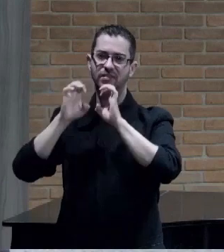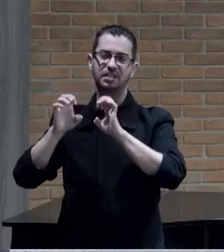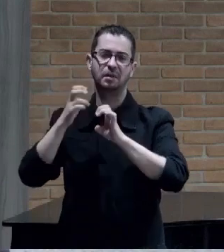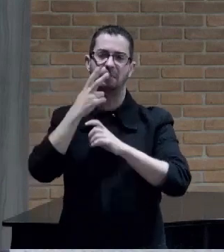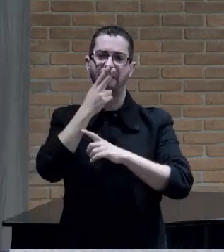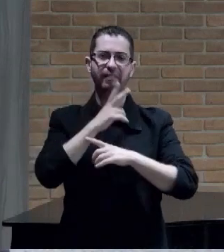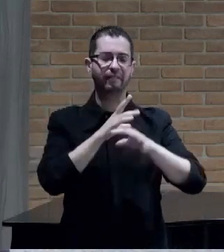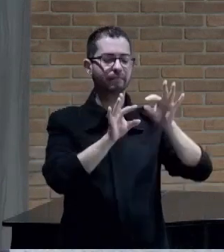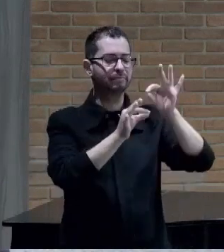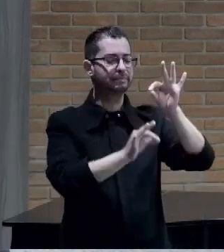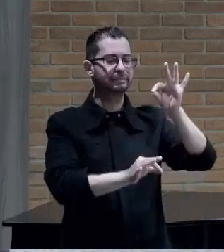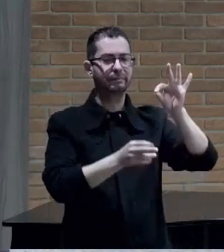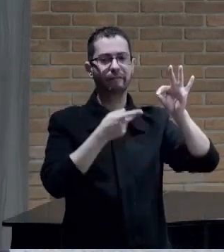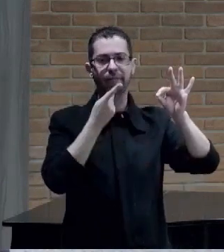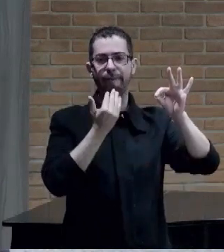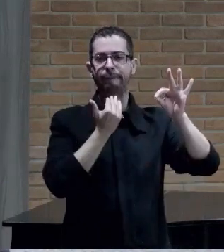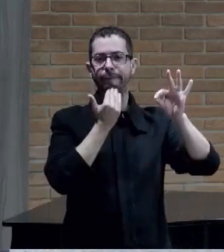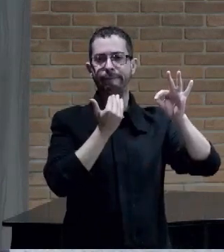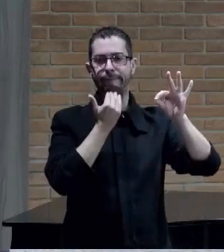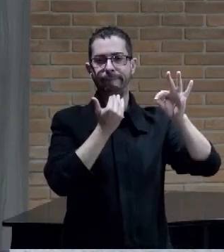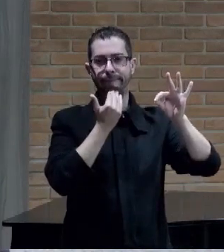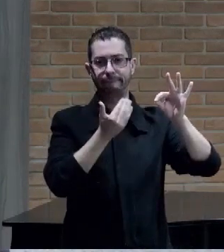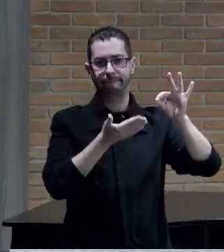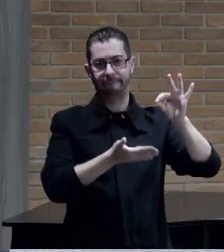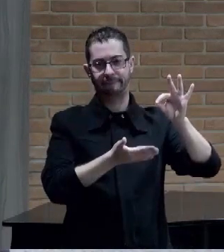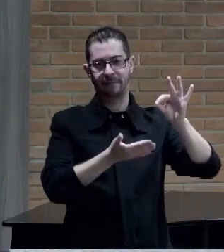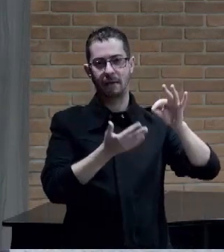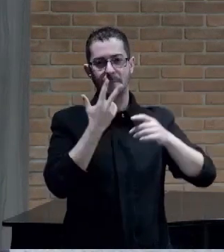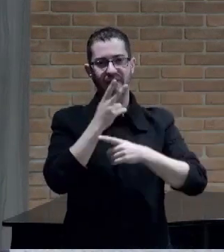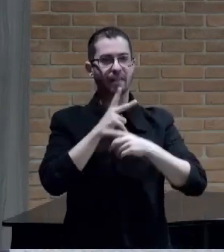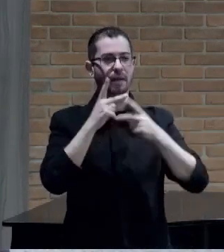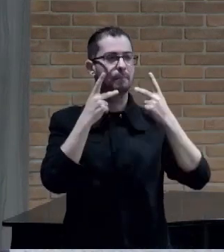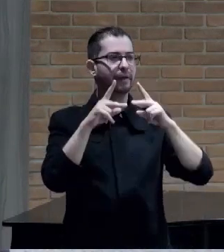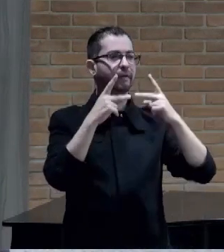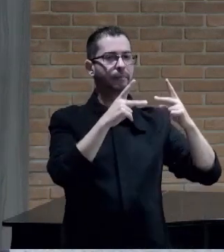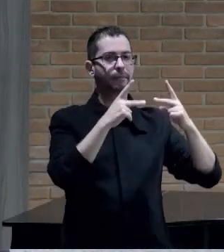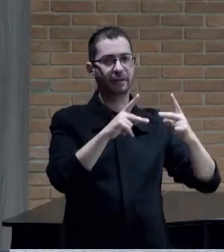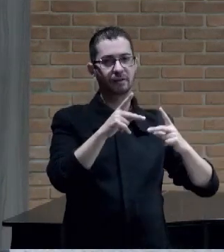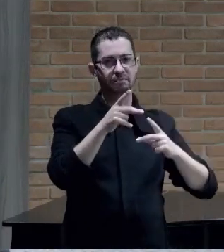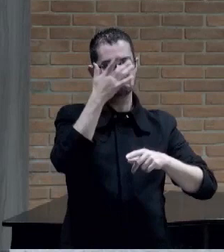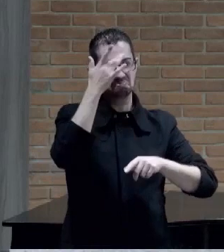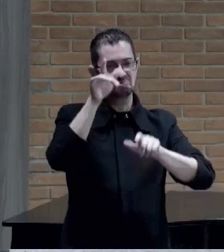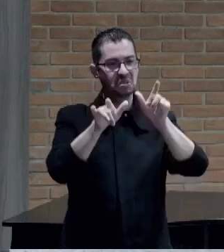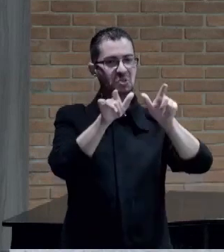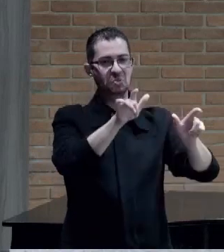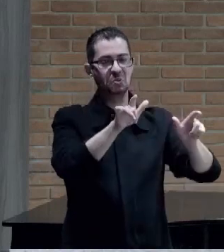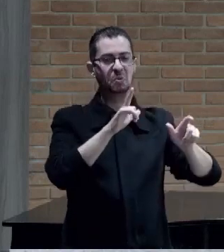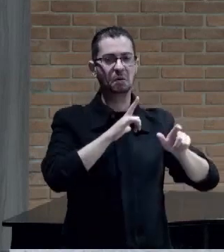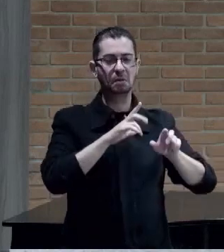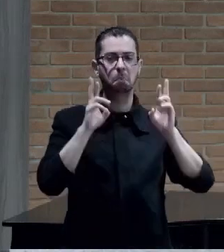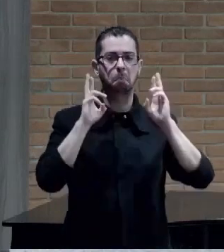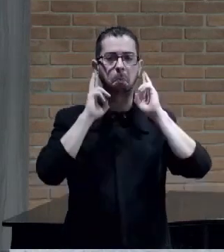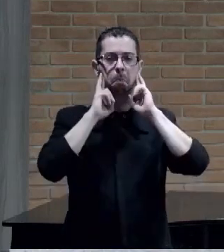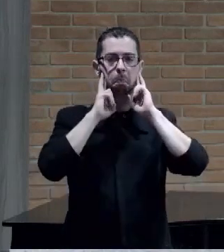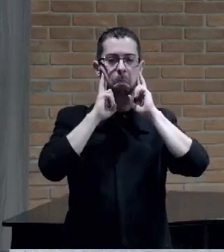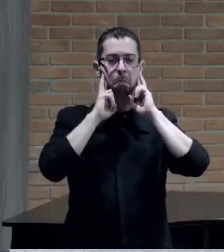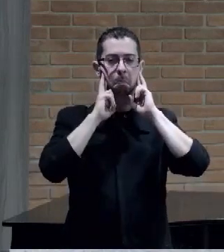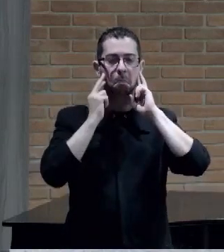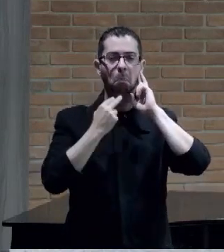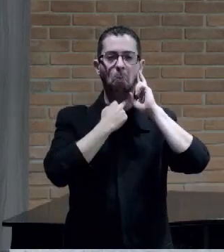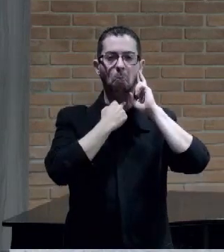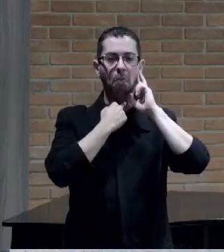discurso inócuo. É como se você pregasse para cadáveres. Incapaz de promover o quê?